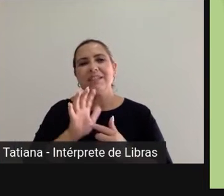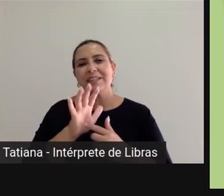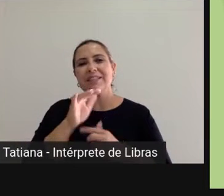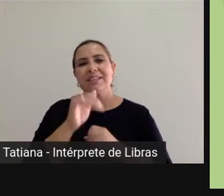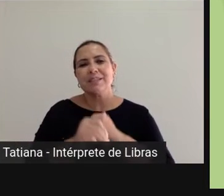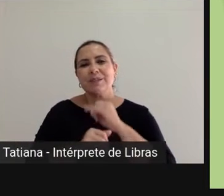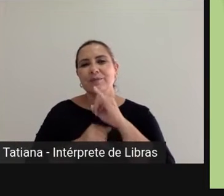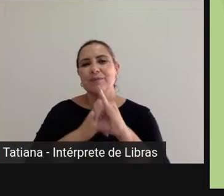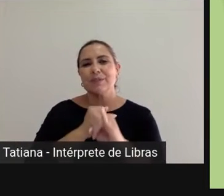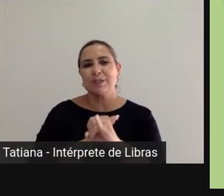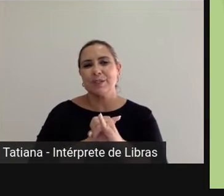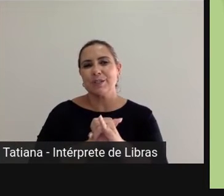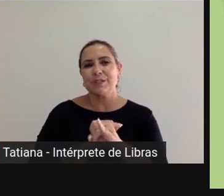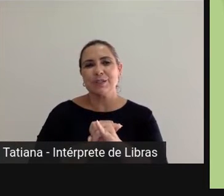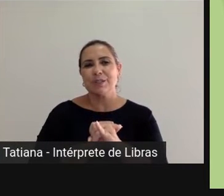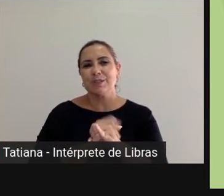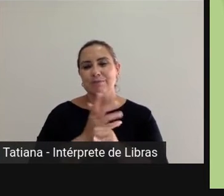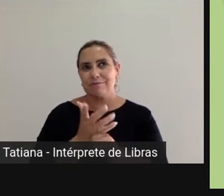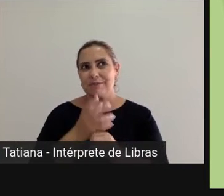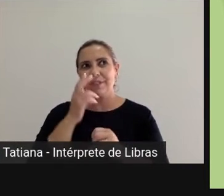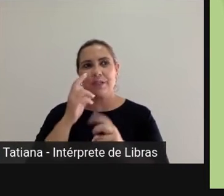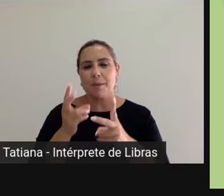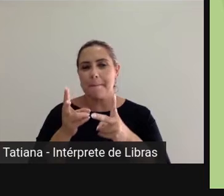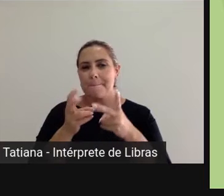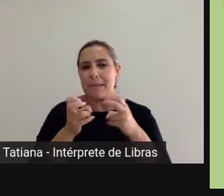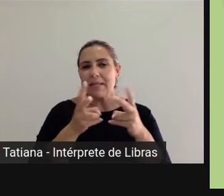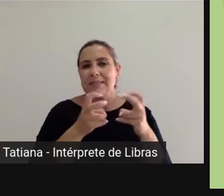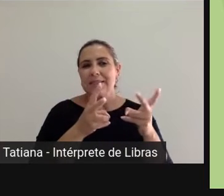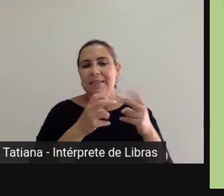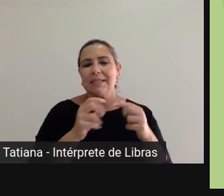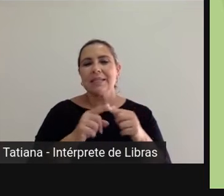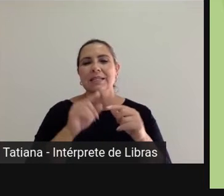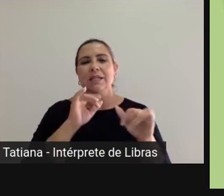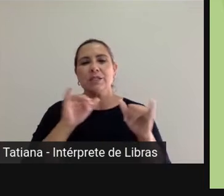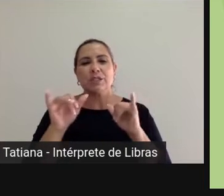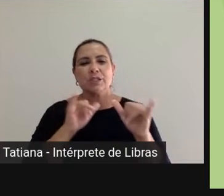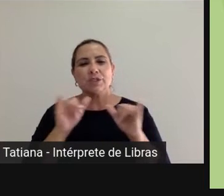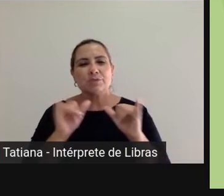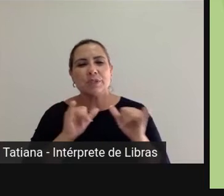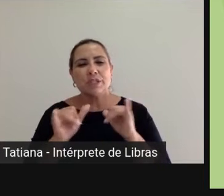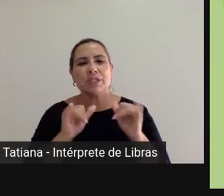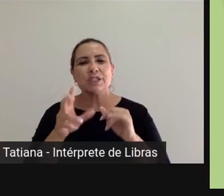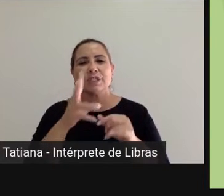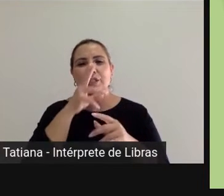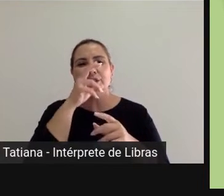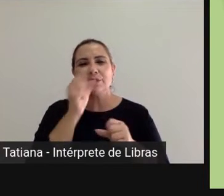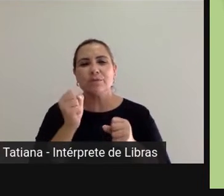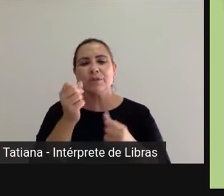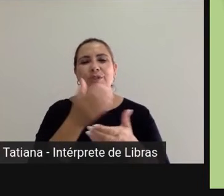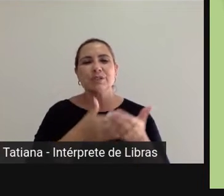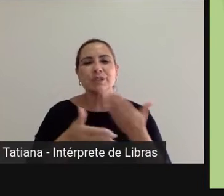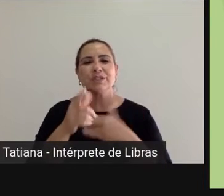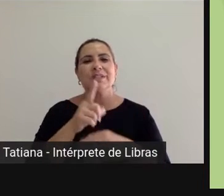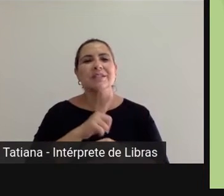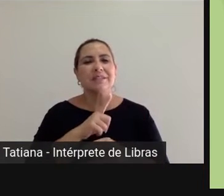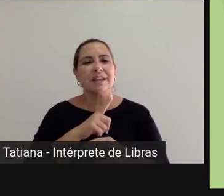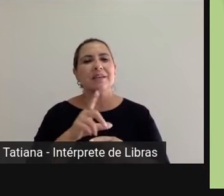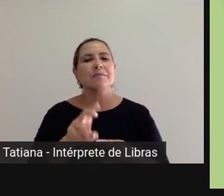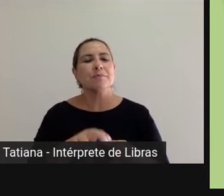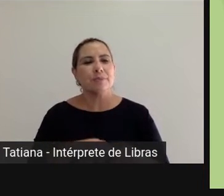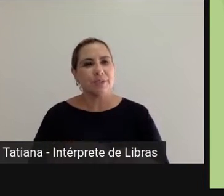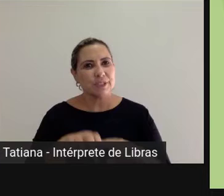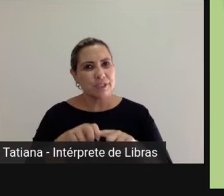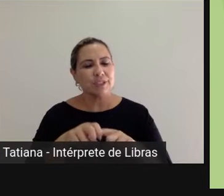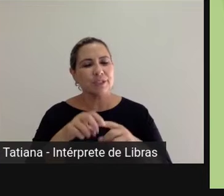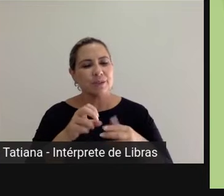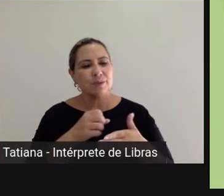internet, mas não é tão óbvio assim, pela assimetria de informação, de poder, de fluxo que a gente tem. Portanto, essa é a